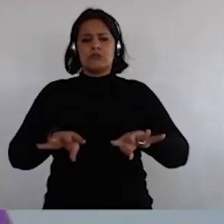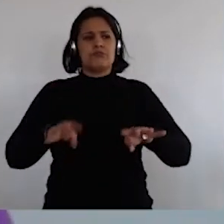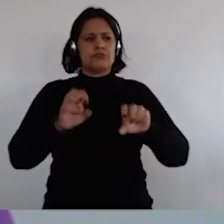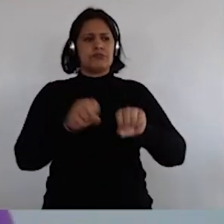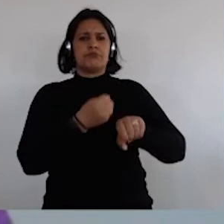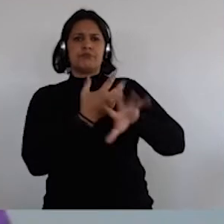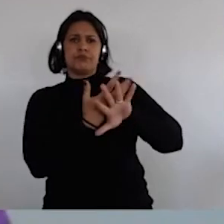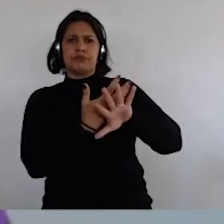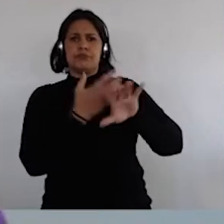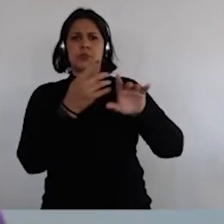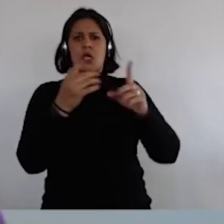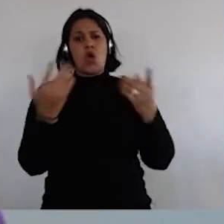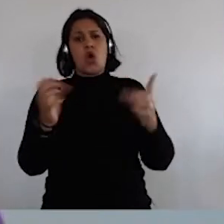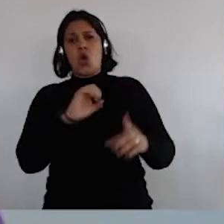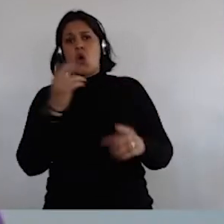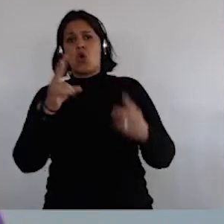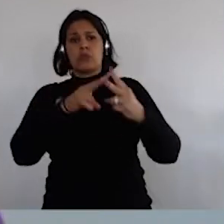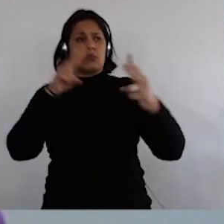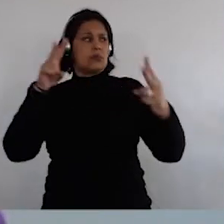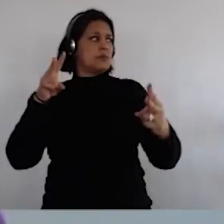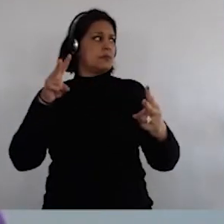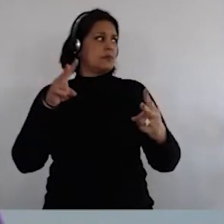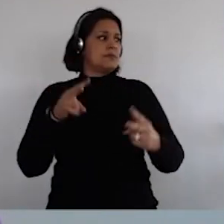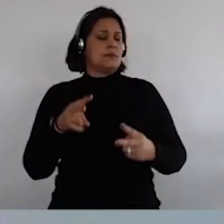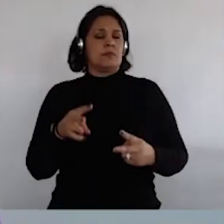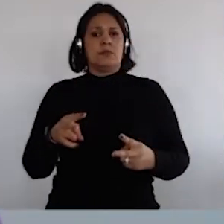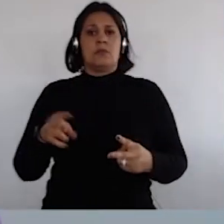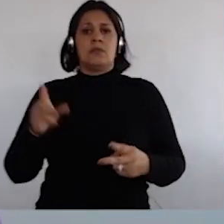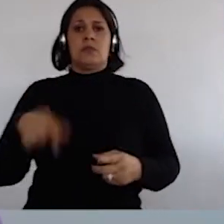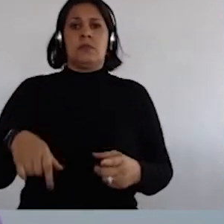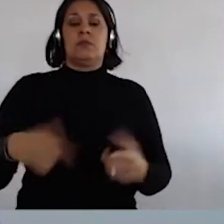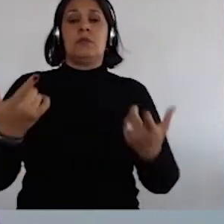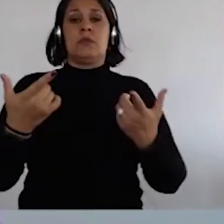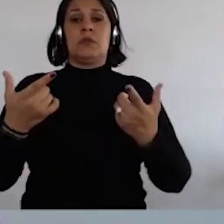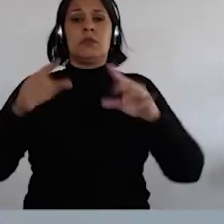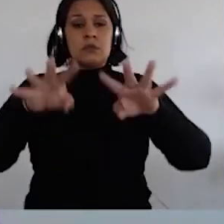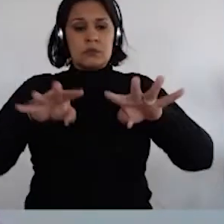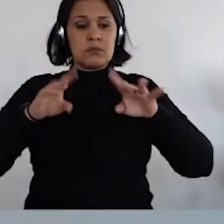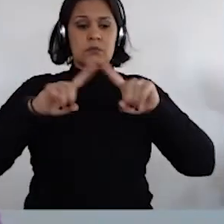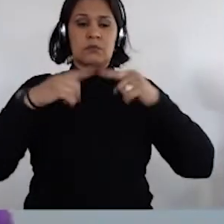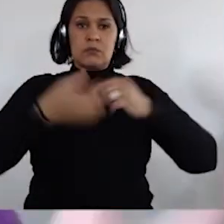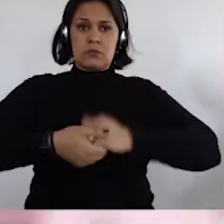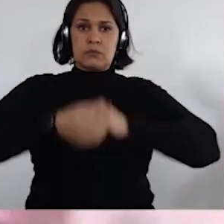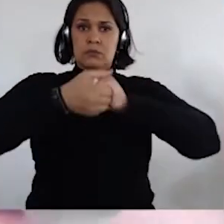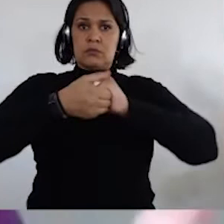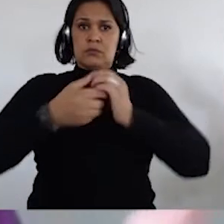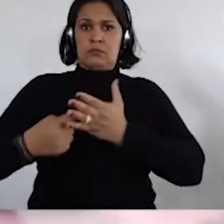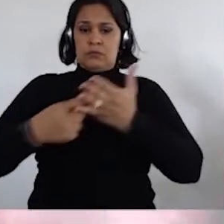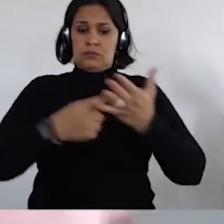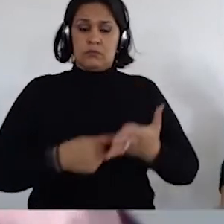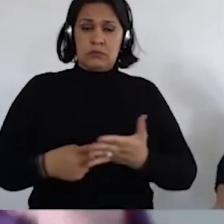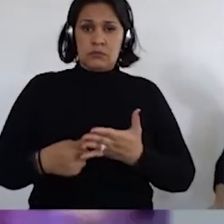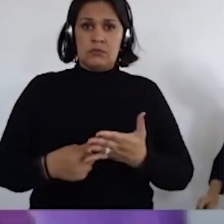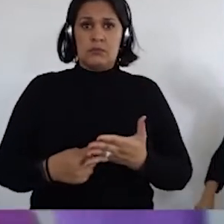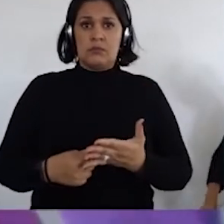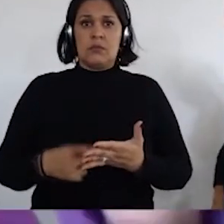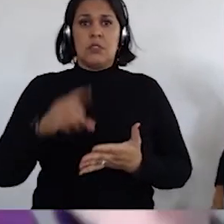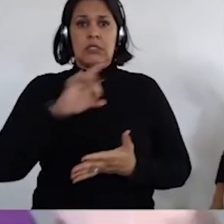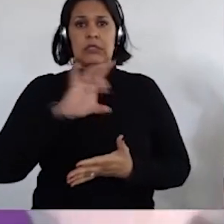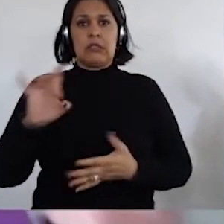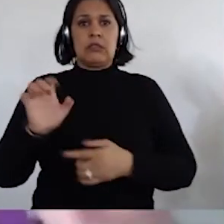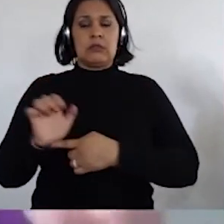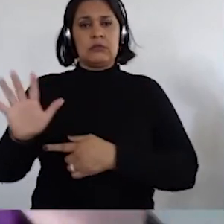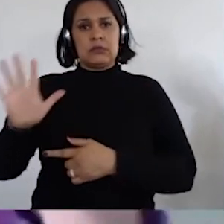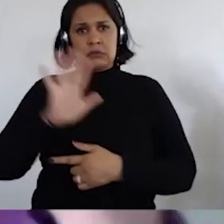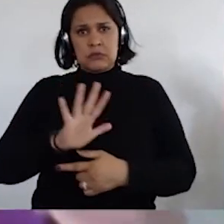de julgamento virtuais públicas, audiência de conciliações virtuais, onde cada estado, e mesmo